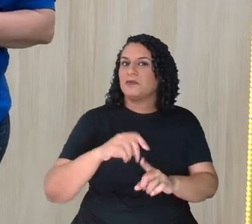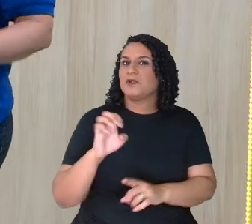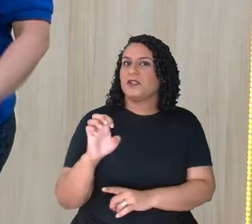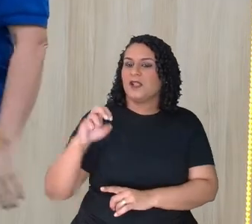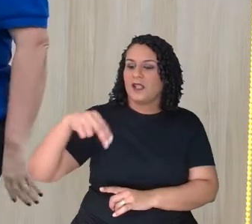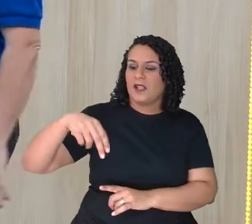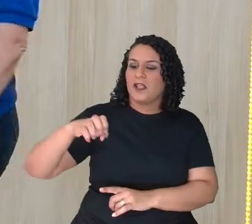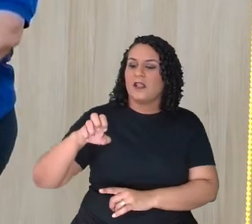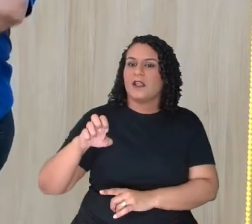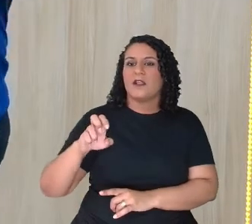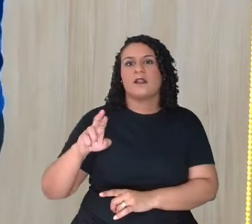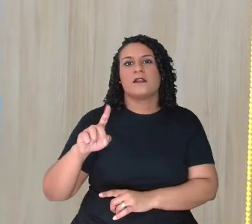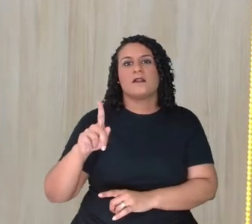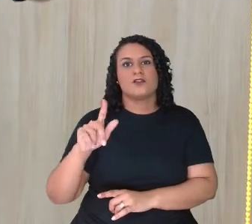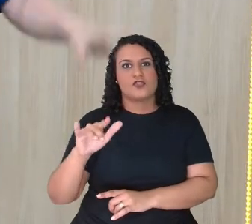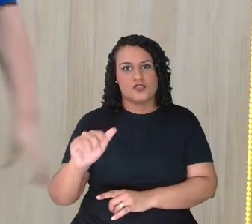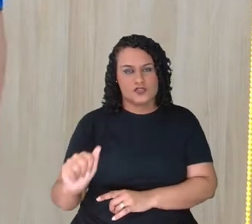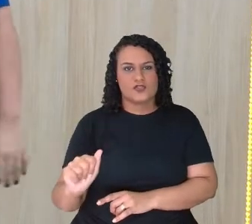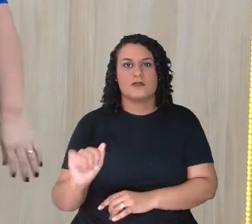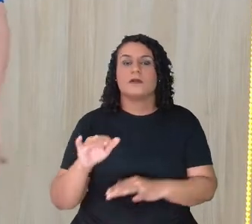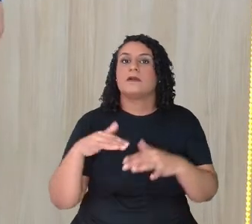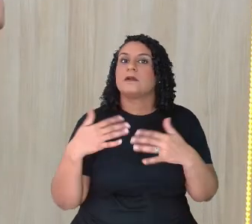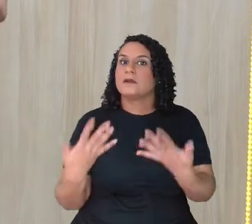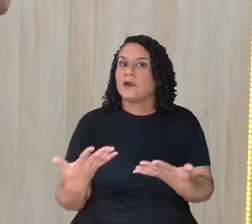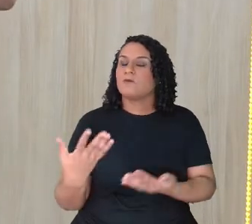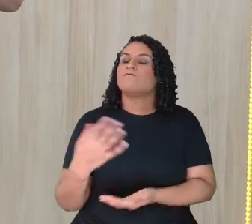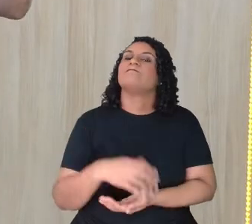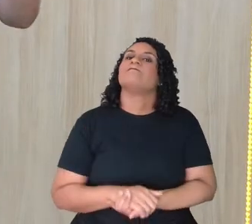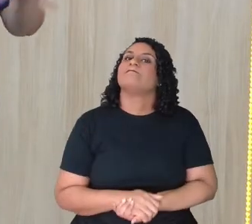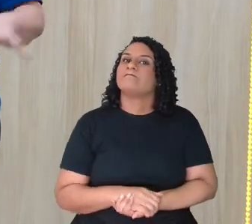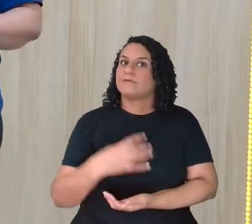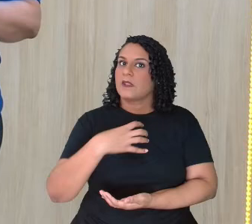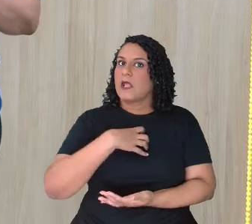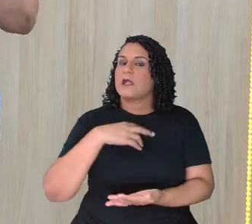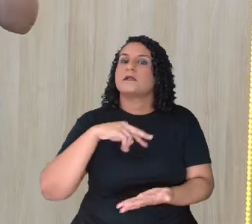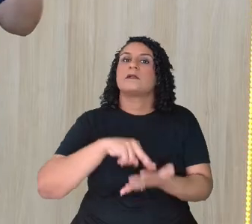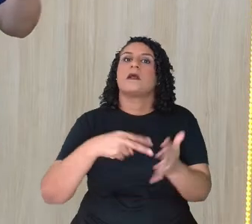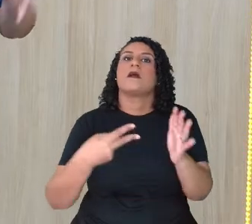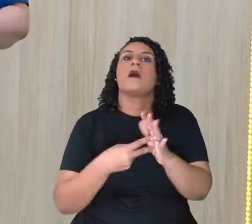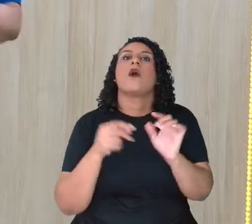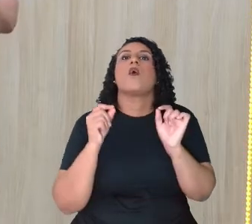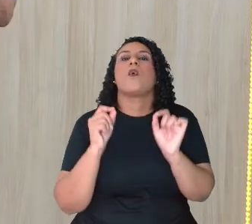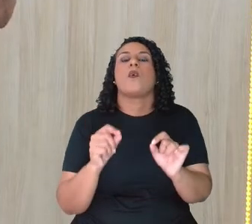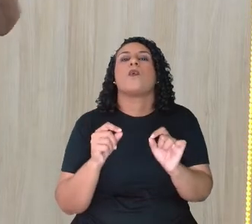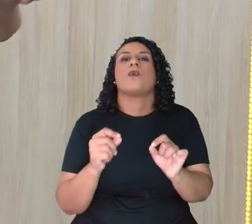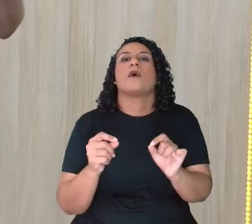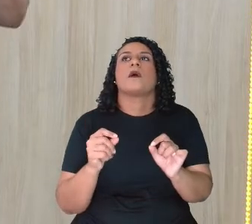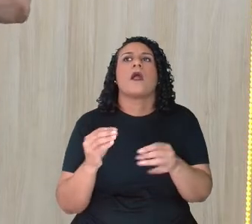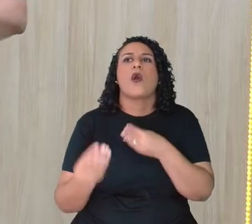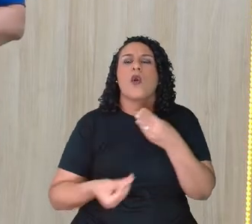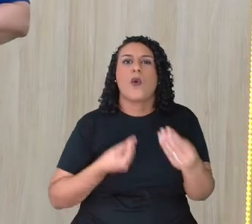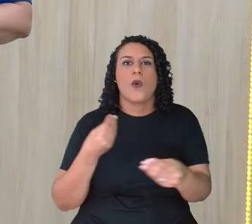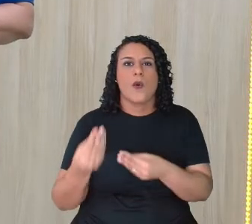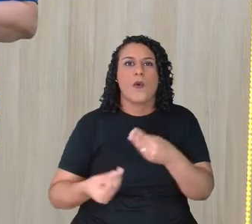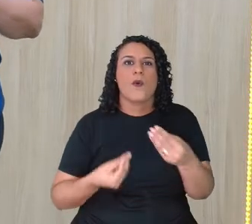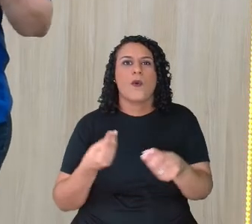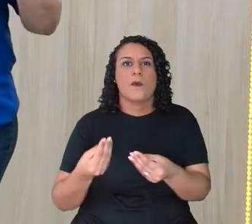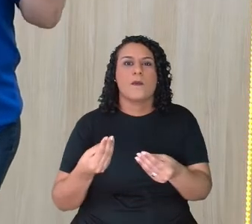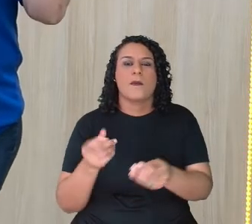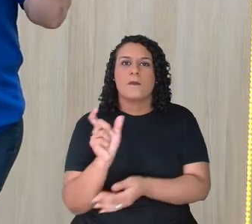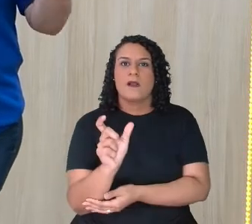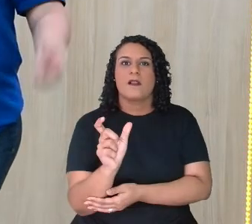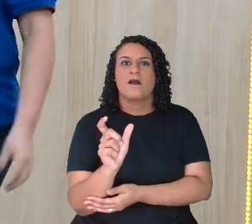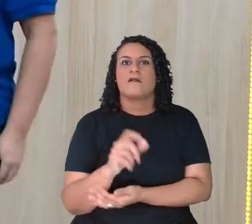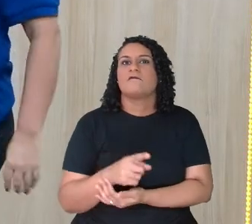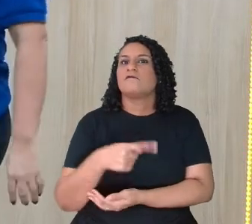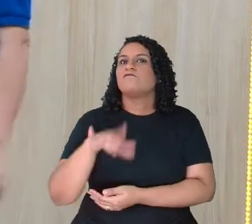aí? Dentro do campo semântico é uma palavra polissêmica, homônima, homógrafa. E aí, o que é